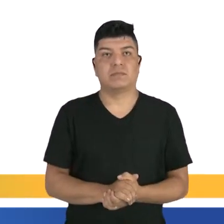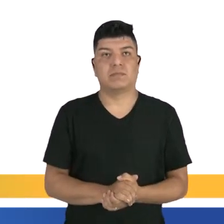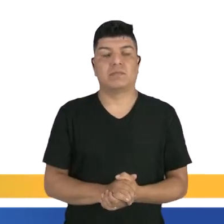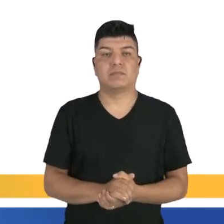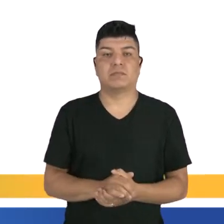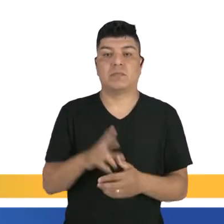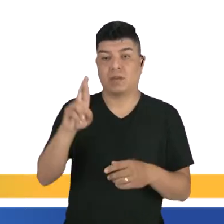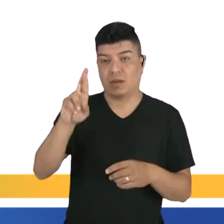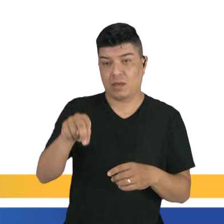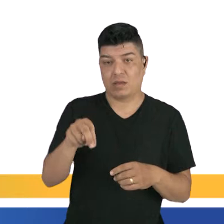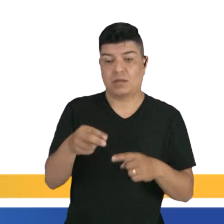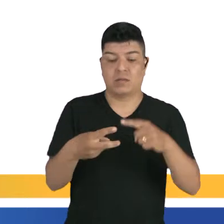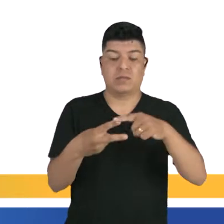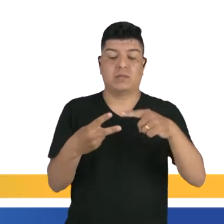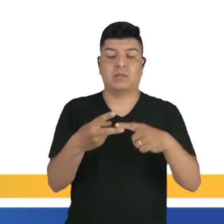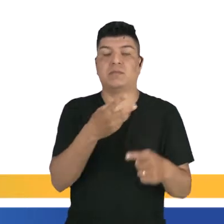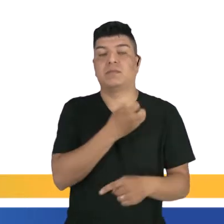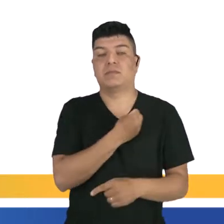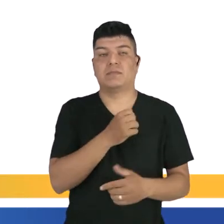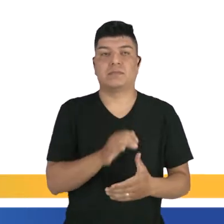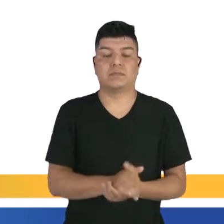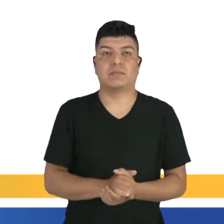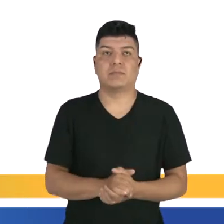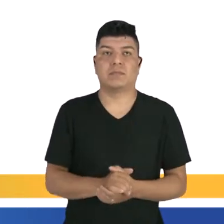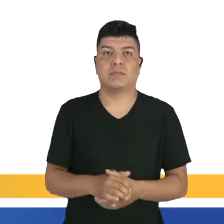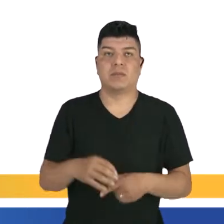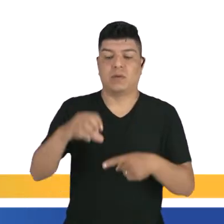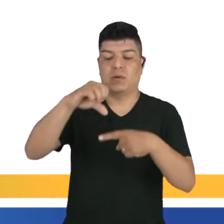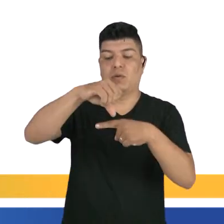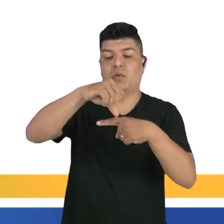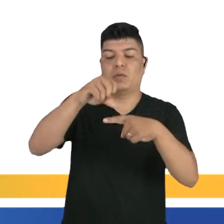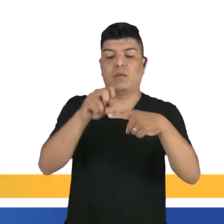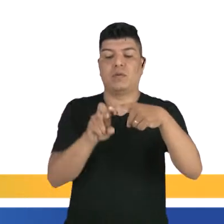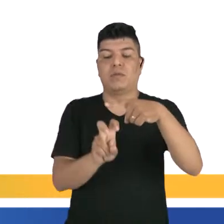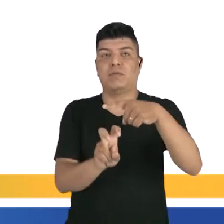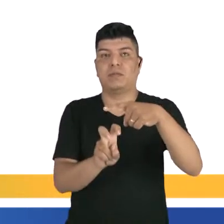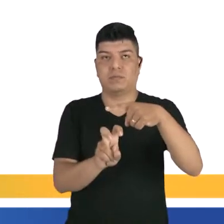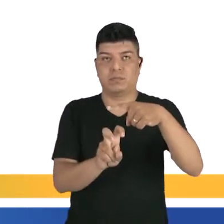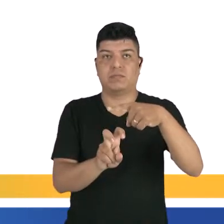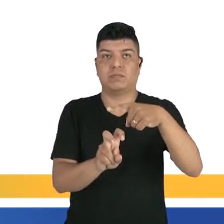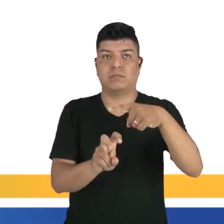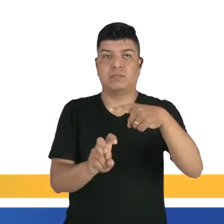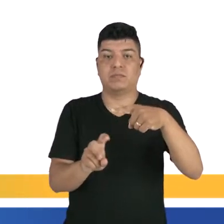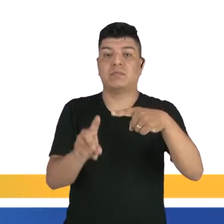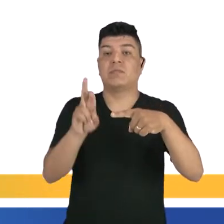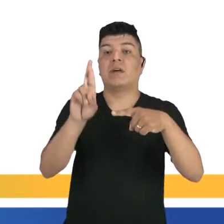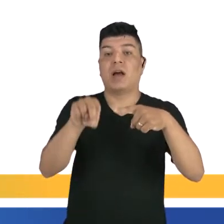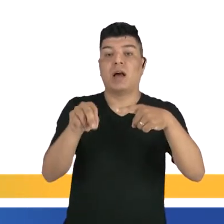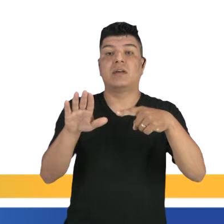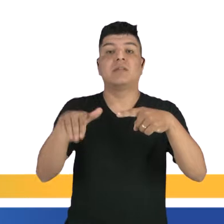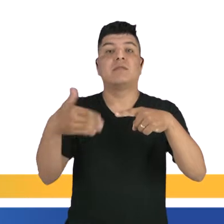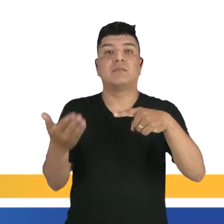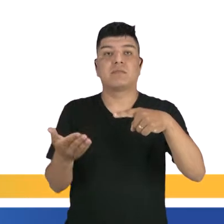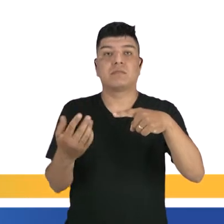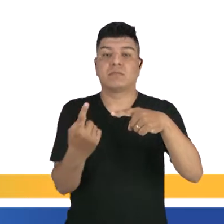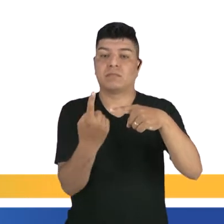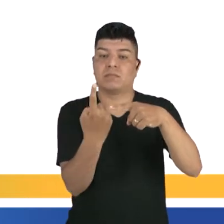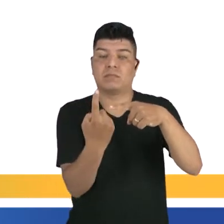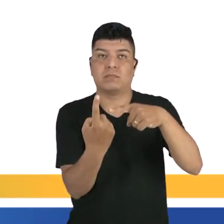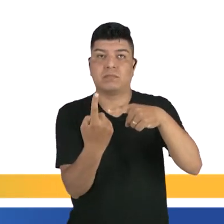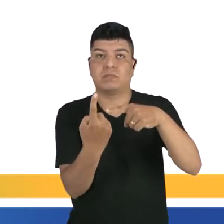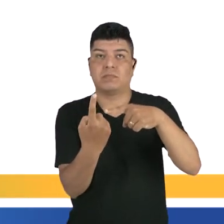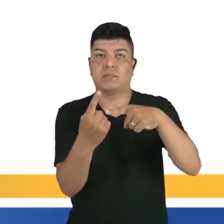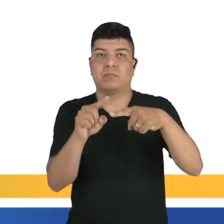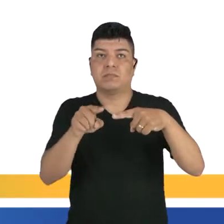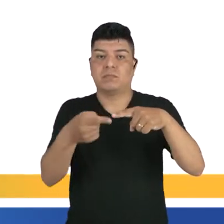8,75. Essa é a razão entre esses dois números. 9/5. Então, a razão entre 9 e 5, ou seja, 9